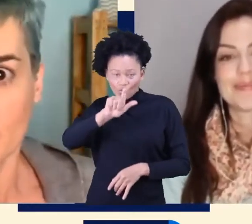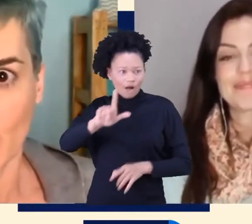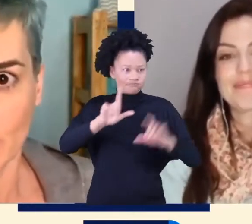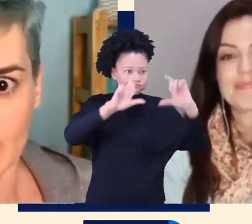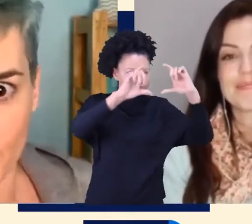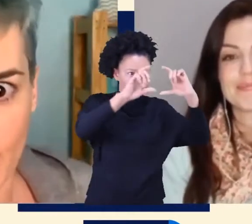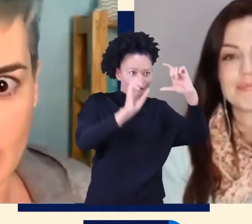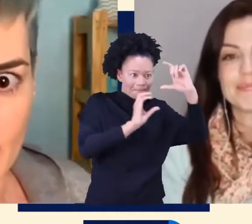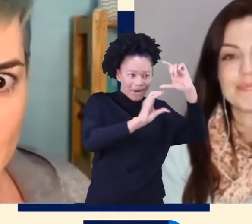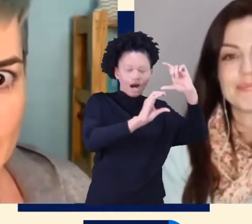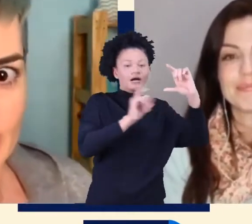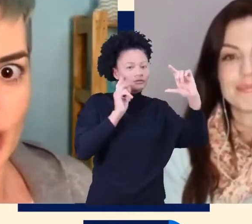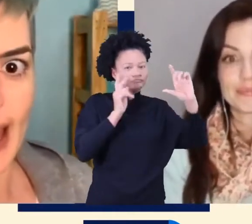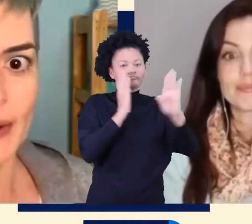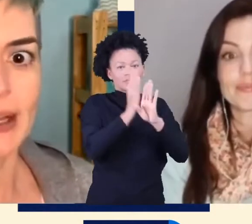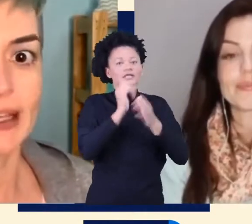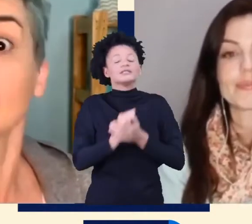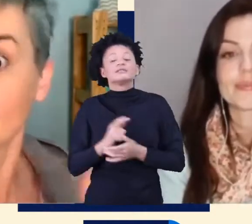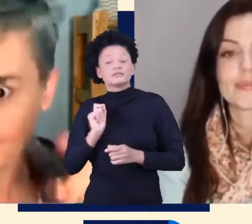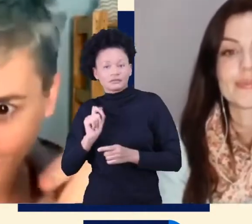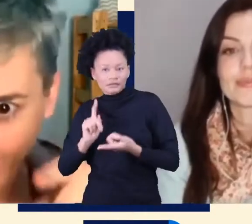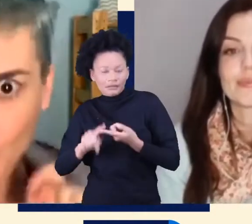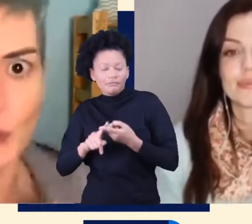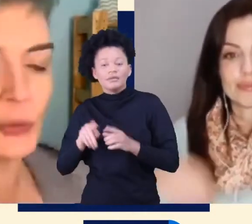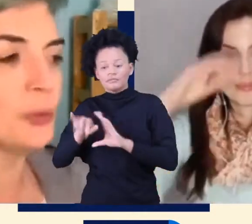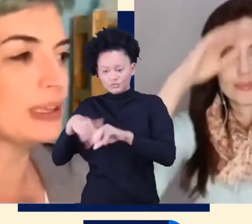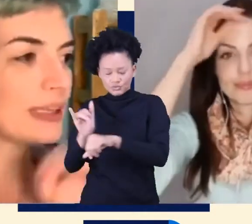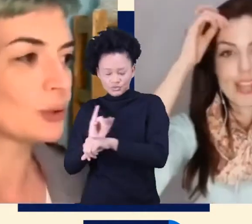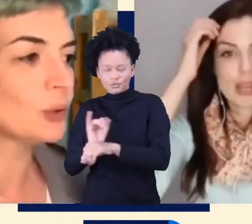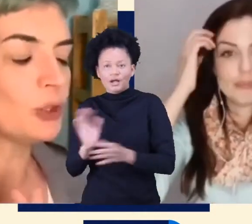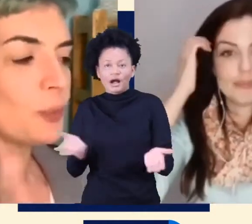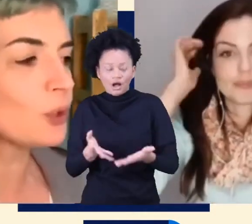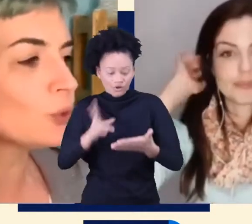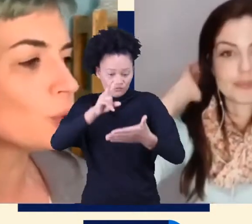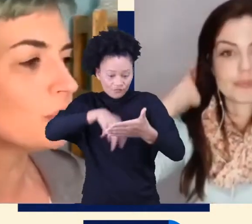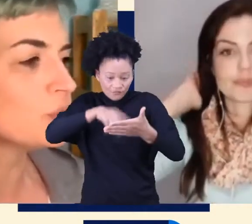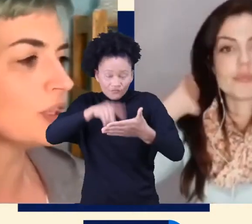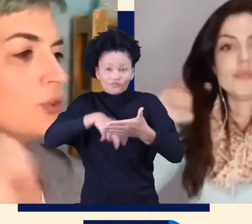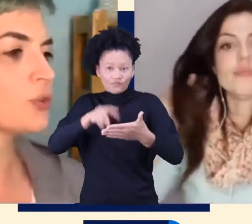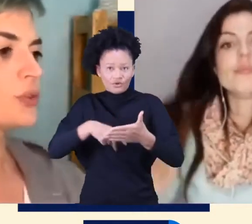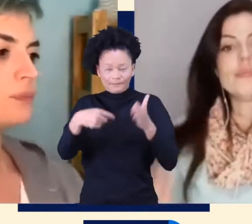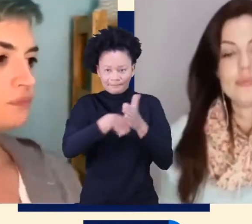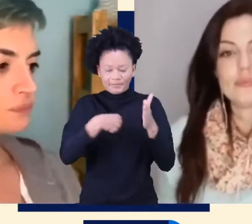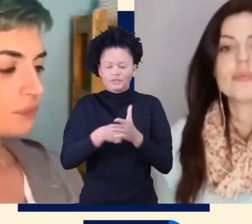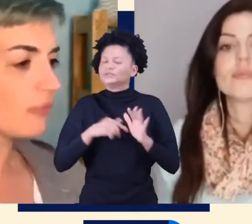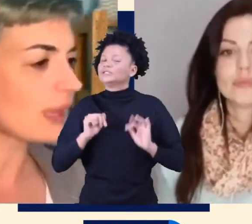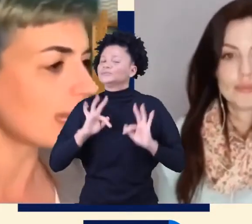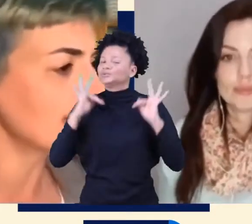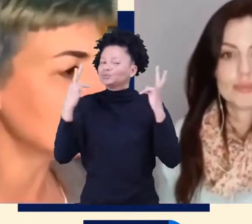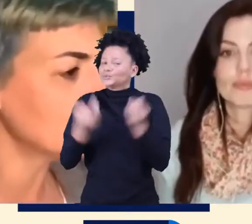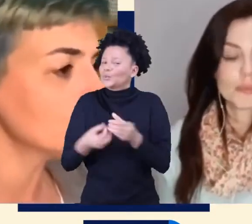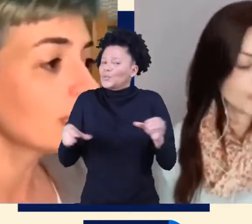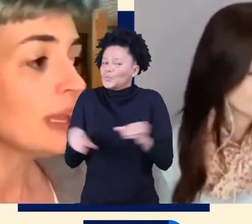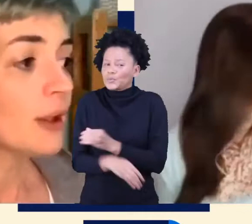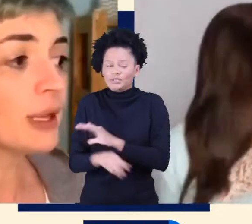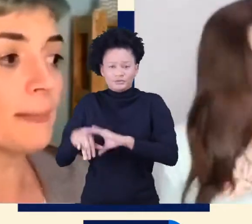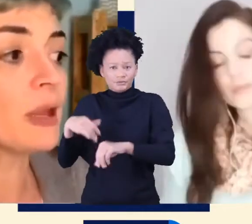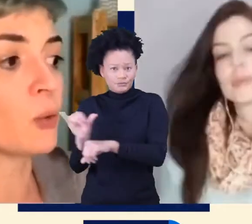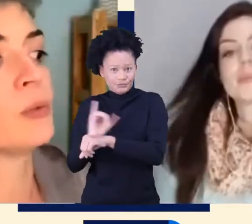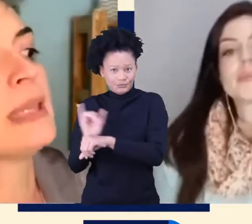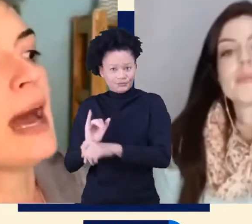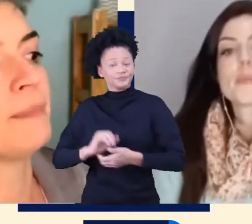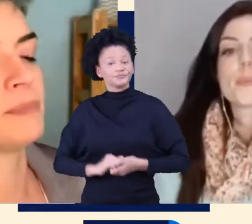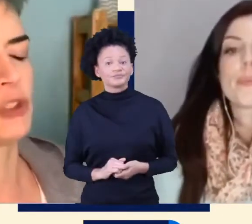vieram algumas perguntas, eu vou ler as perguntas que chegaram aqui. Tem no YouTube, tá tudo indo pro YouTube, os vídeos. Eu